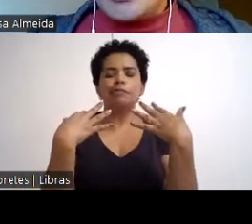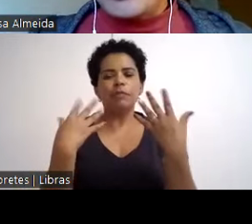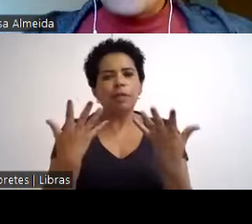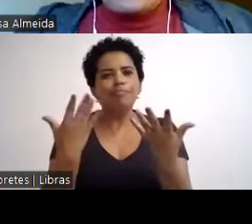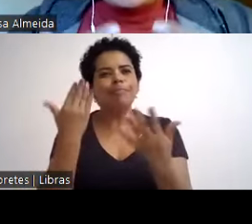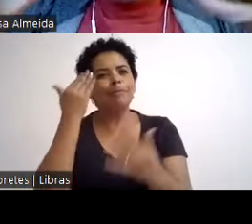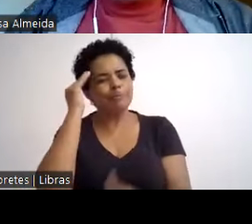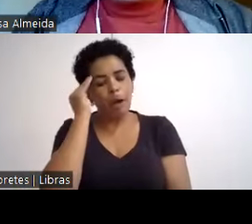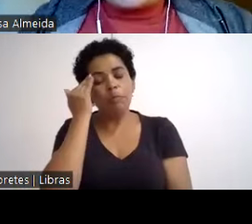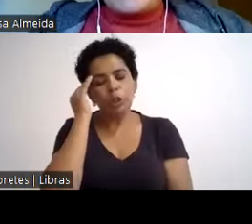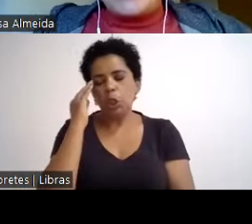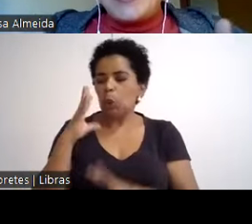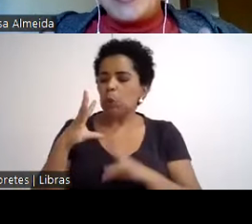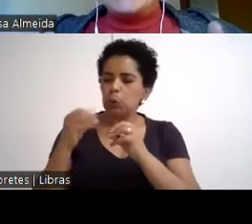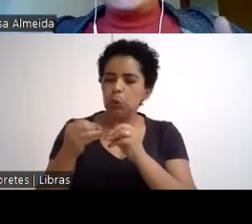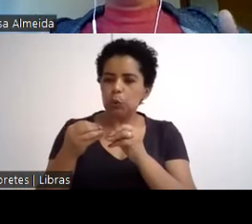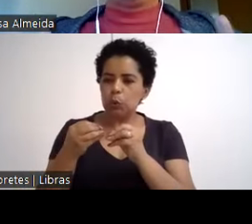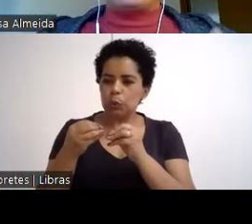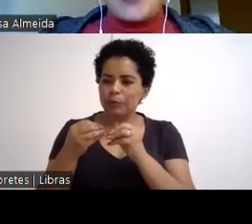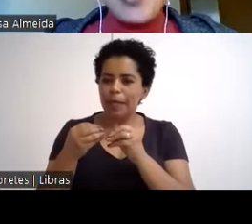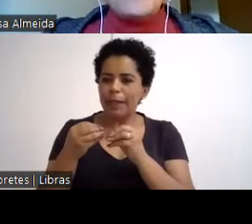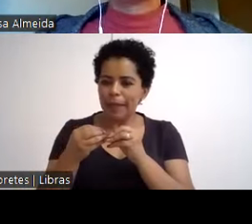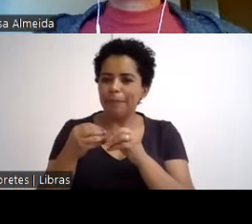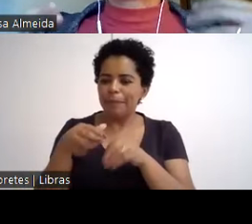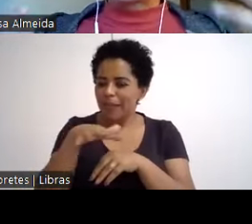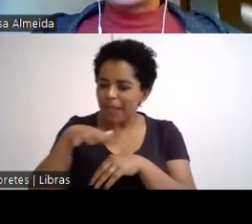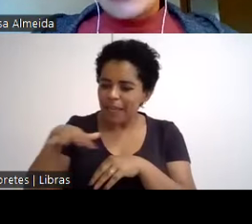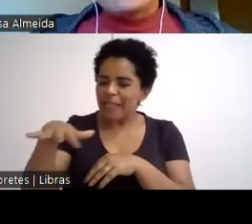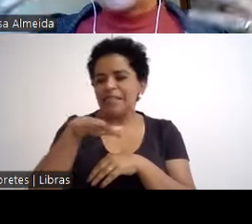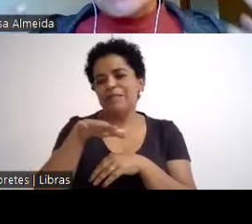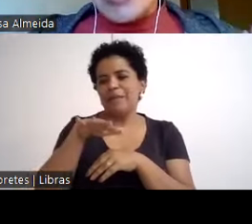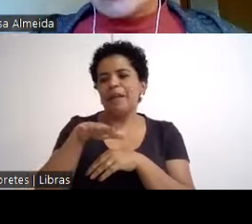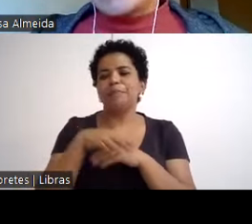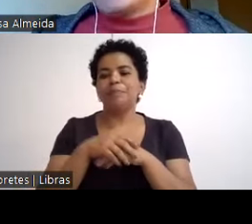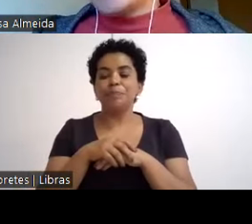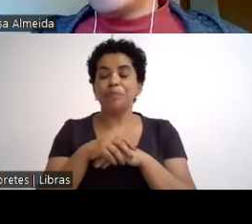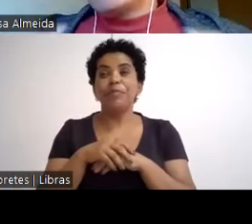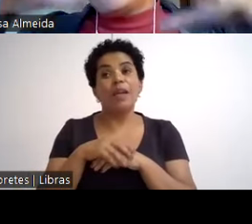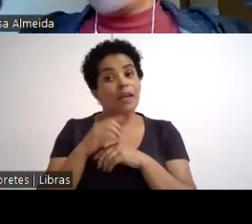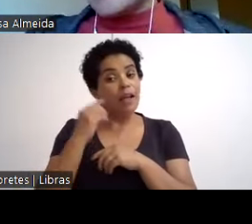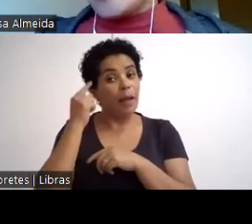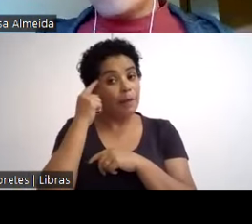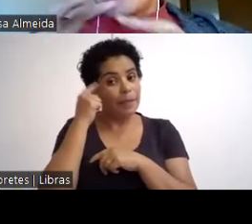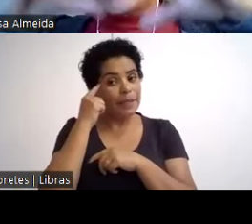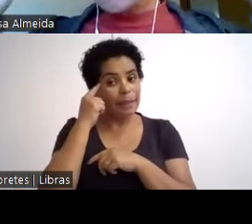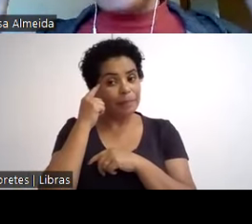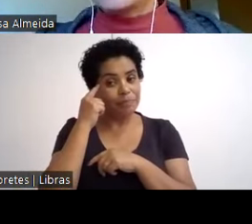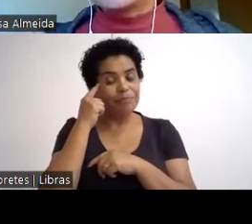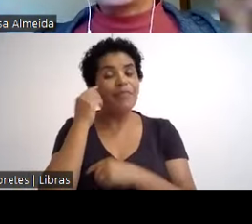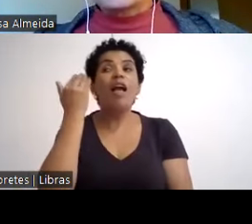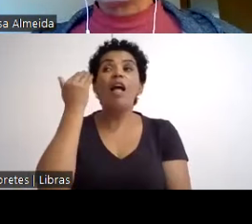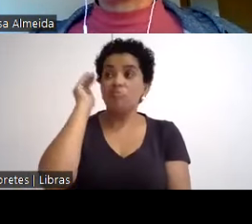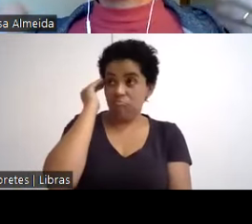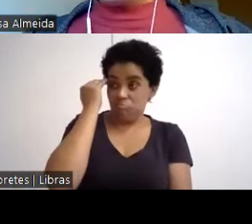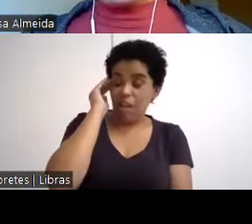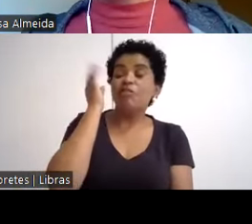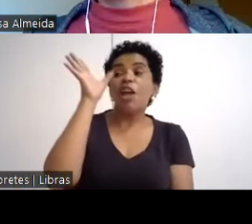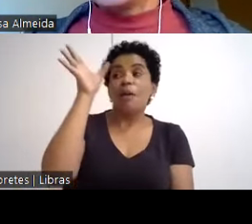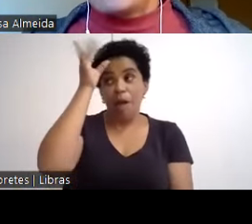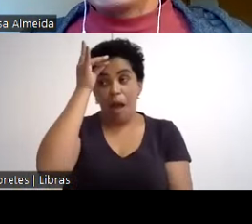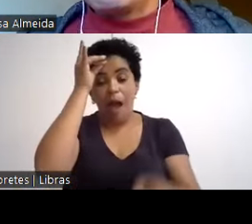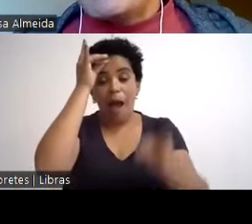entendendo isso. Como é que a gente está nesse universo? Para daí pensar, tá, ok, entendemos, aprendemos isso,